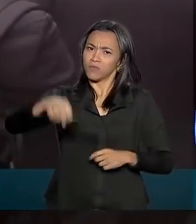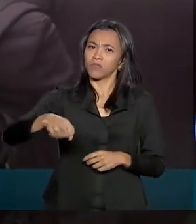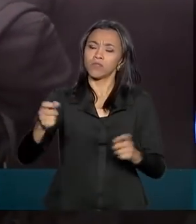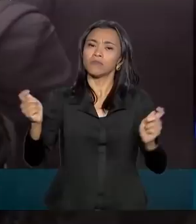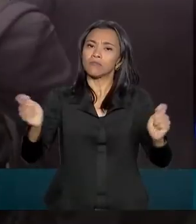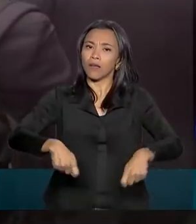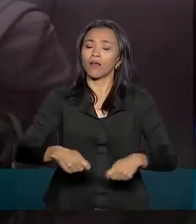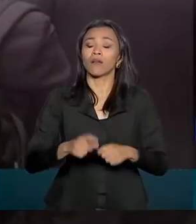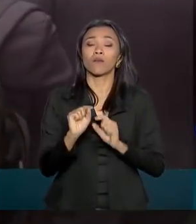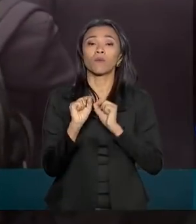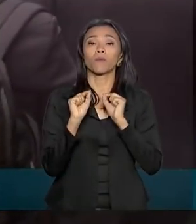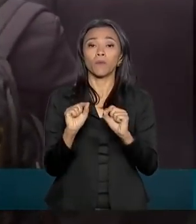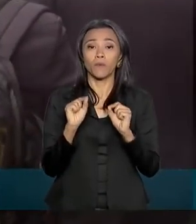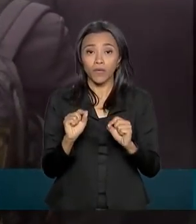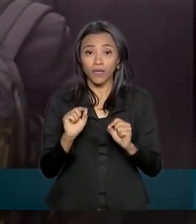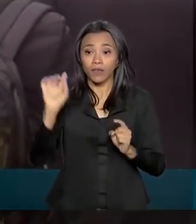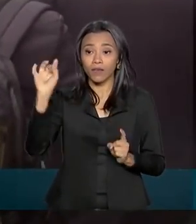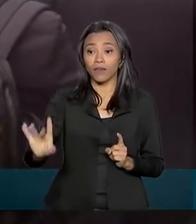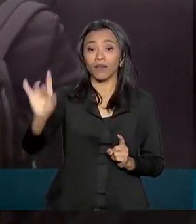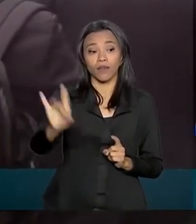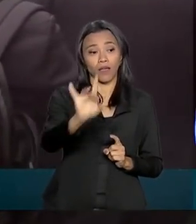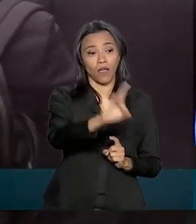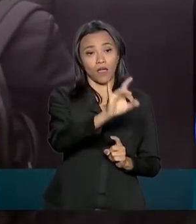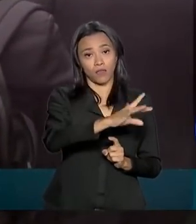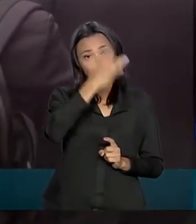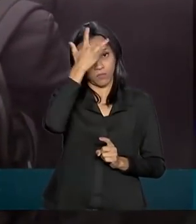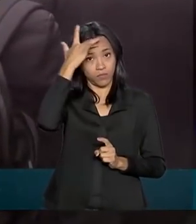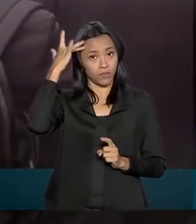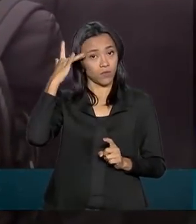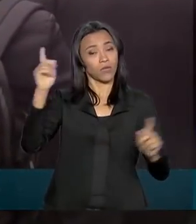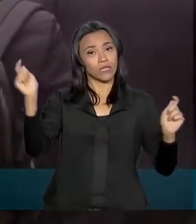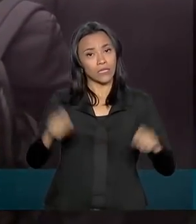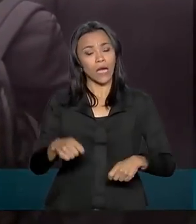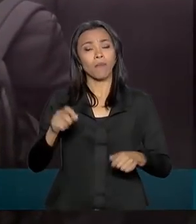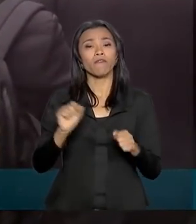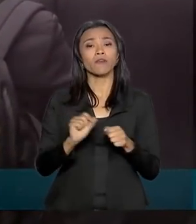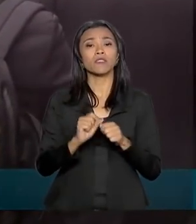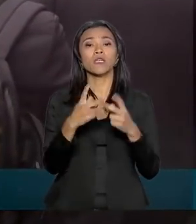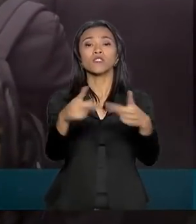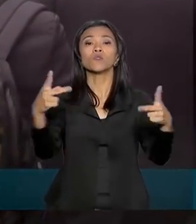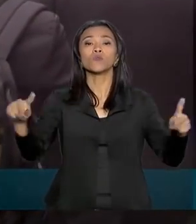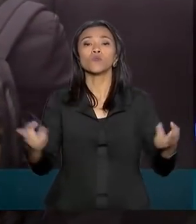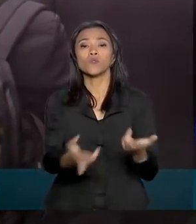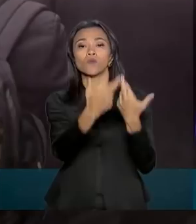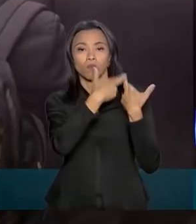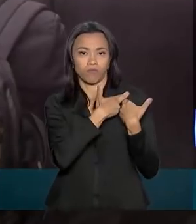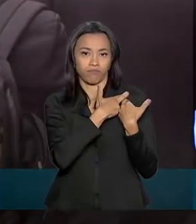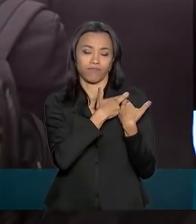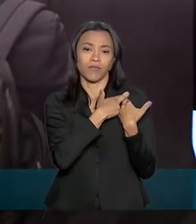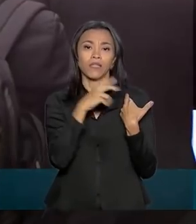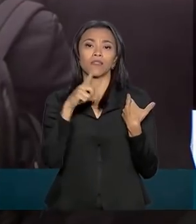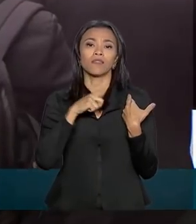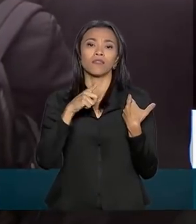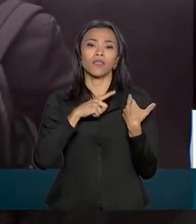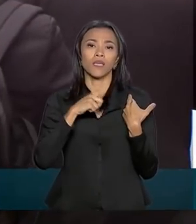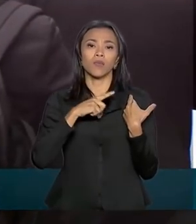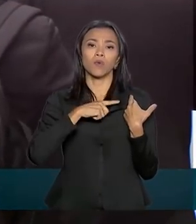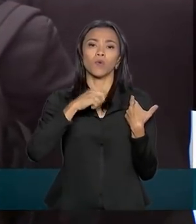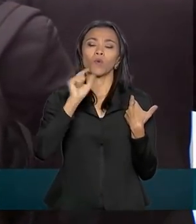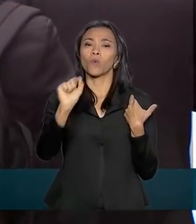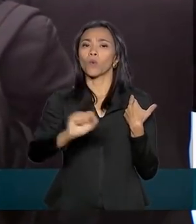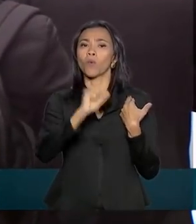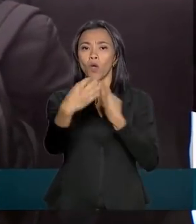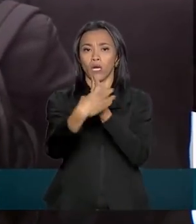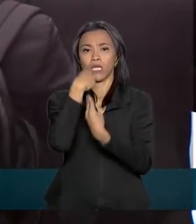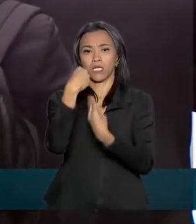comandar e cada um cumprir o seu papel sendo como lema temos como norte